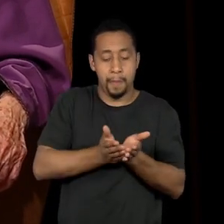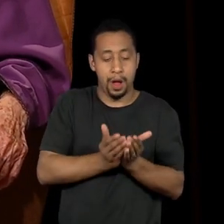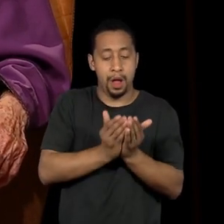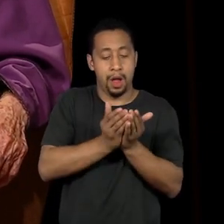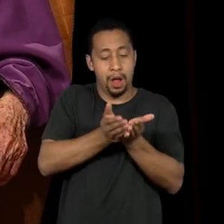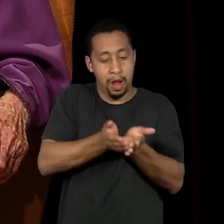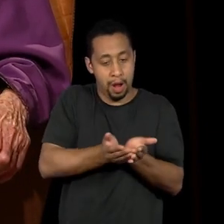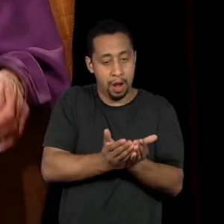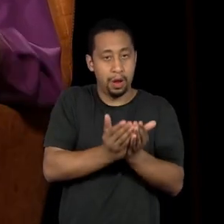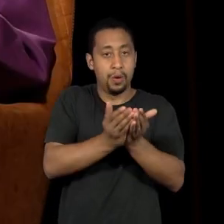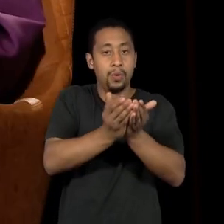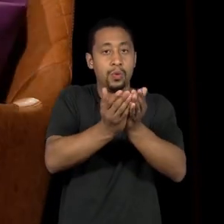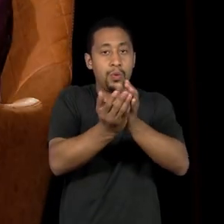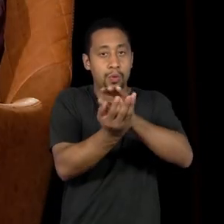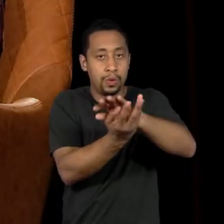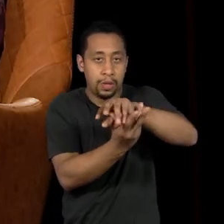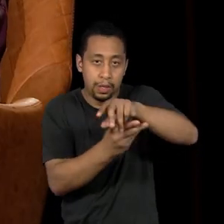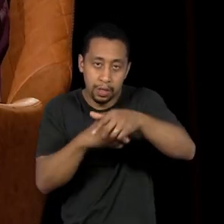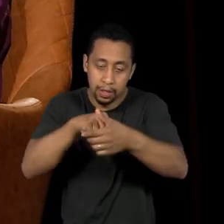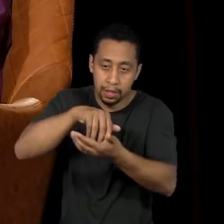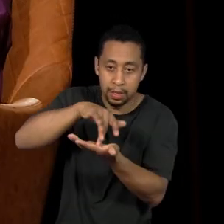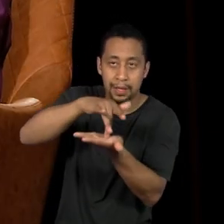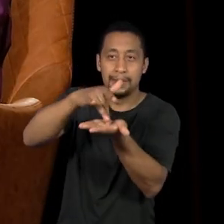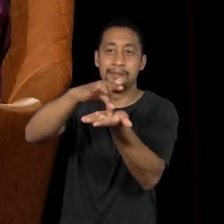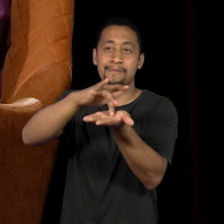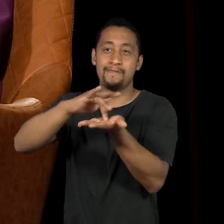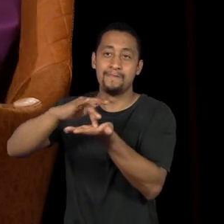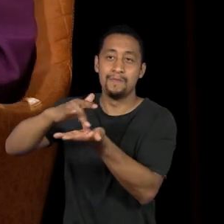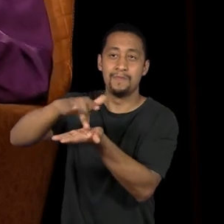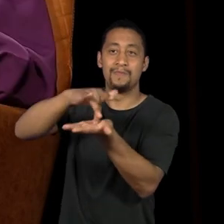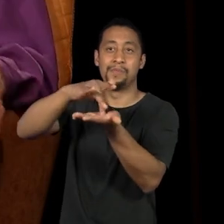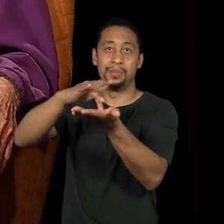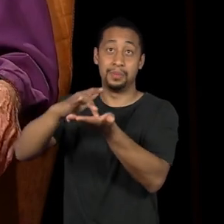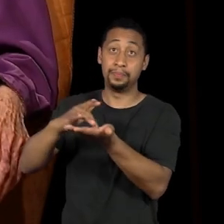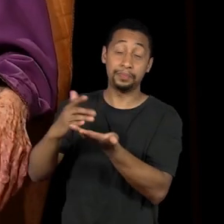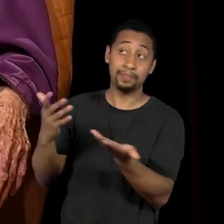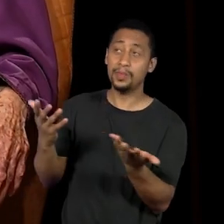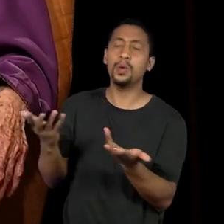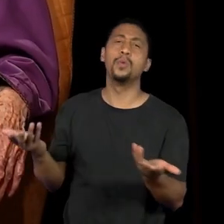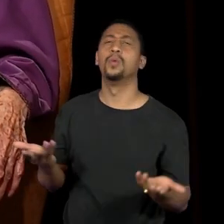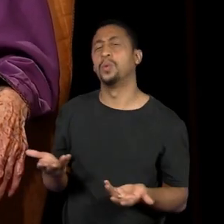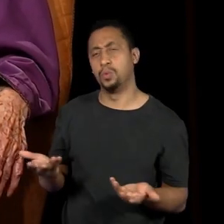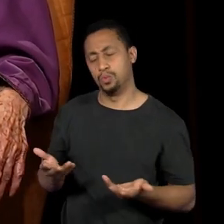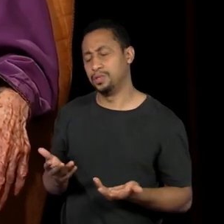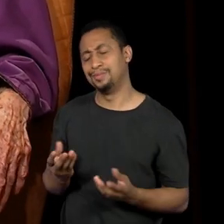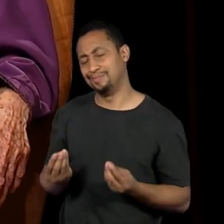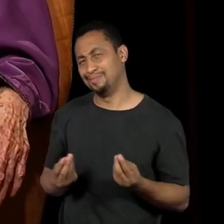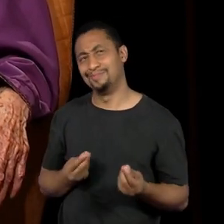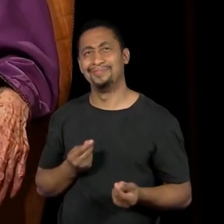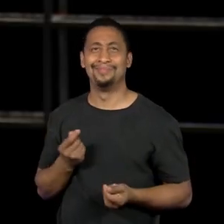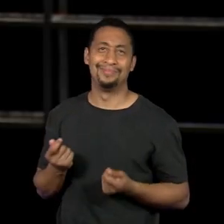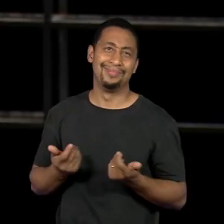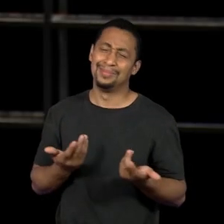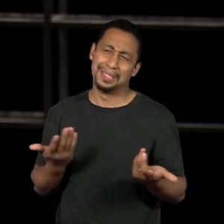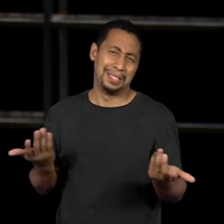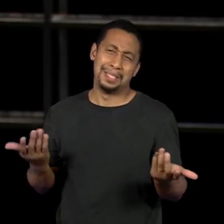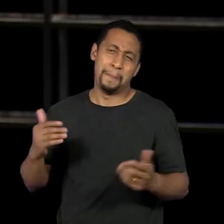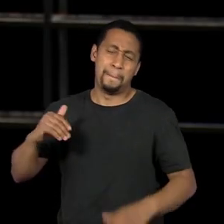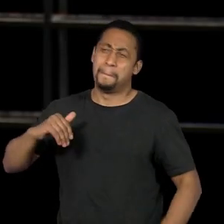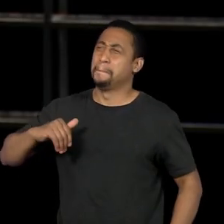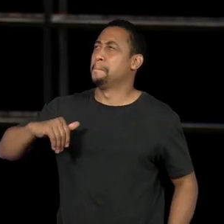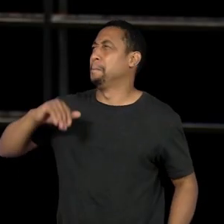brasileira. E com isso veio inúmeras. Eu tenho uma, hoje em dia tem mais do que você falou, tem muito mais de 100